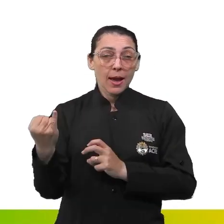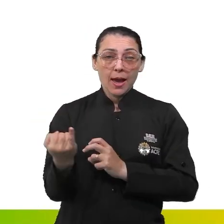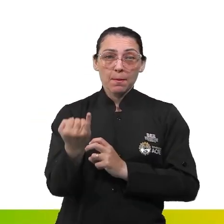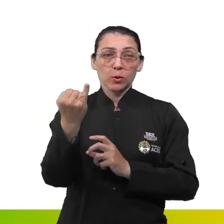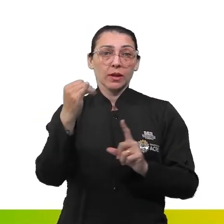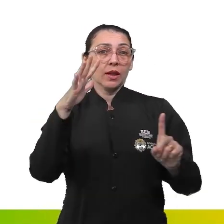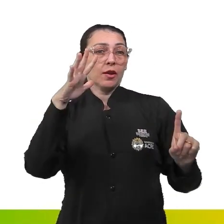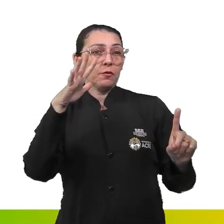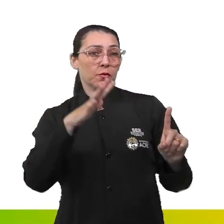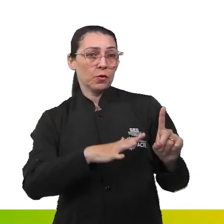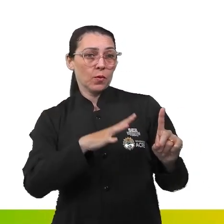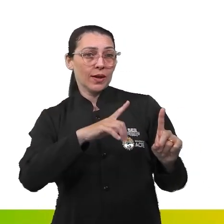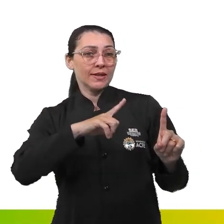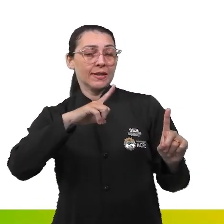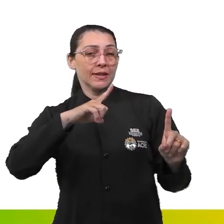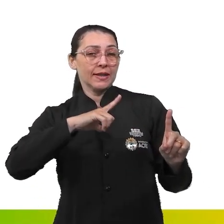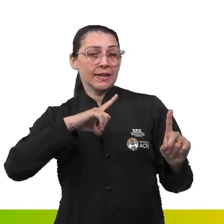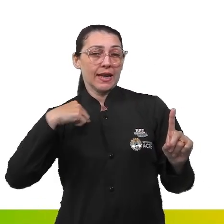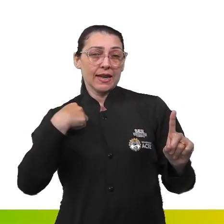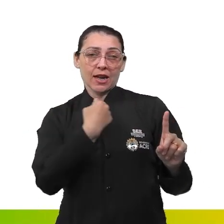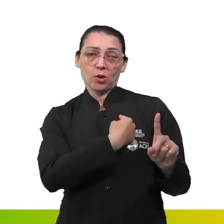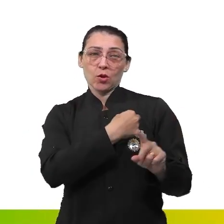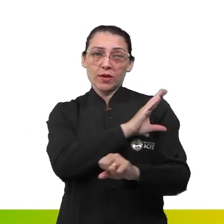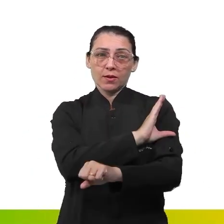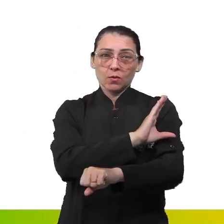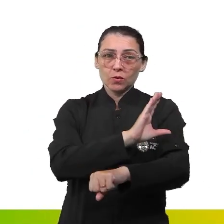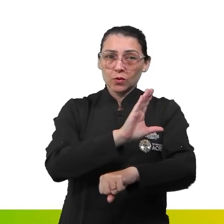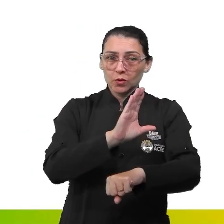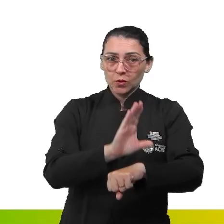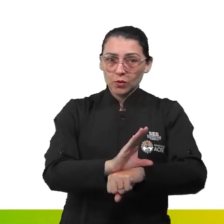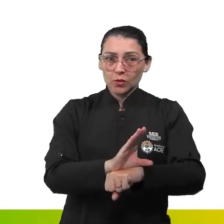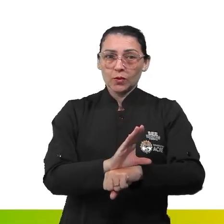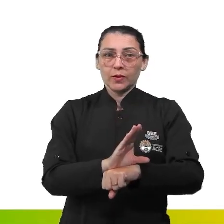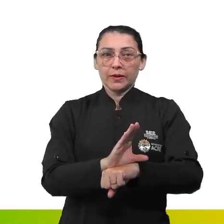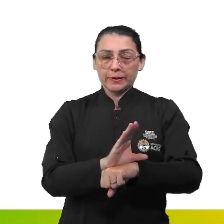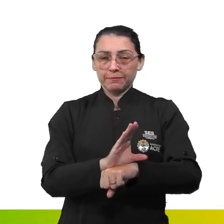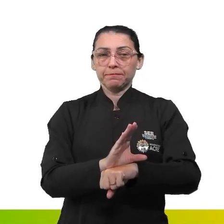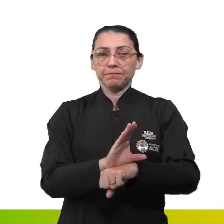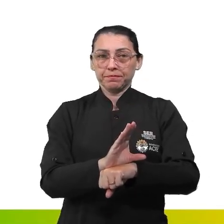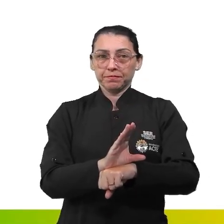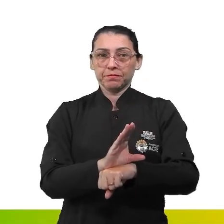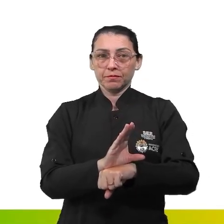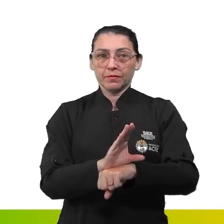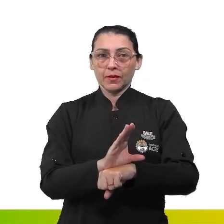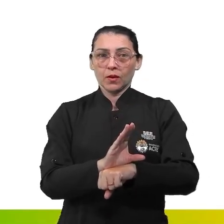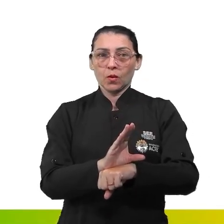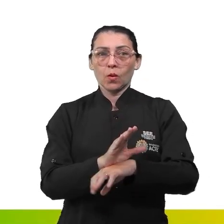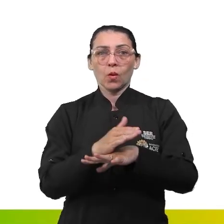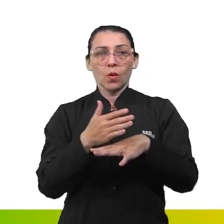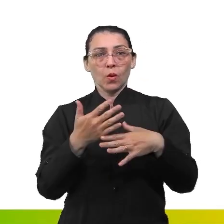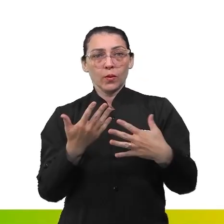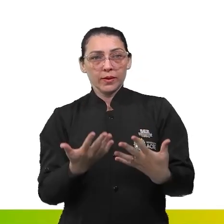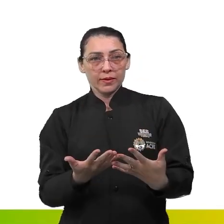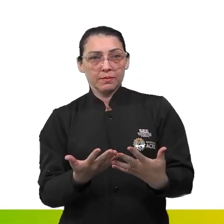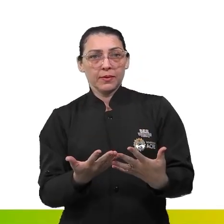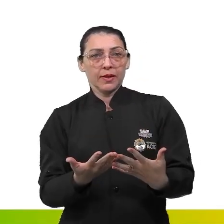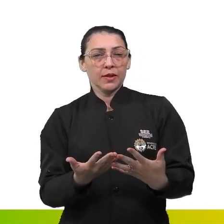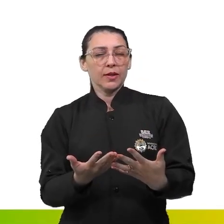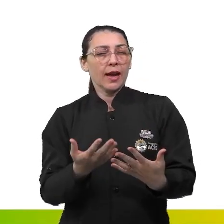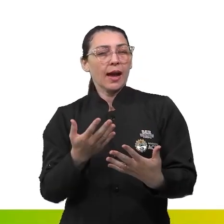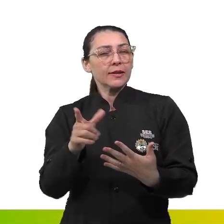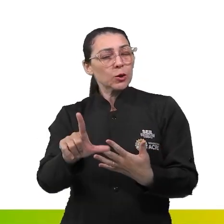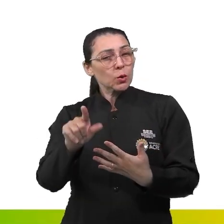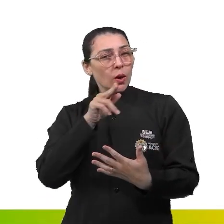daí percebemos a importância e a influência que exercem sobre a nossa cultura. Com isso em